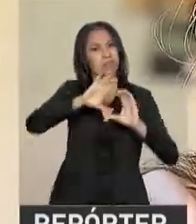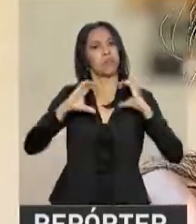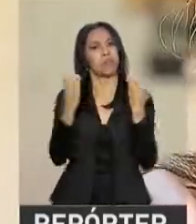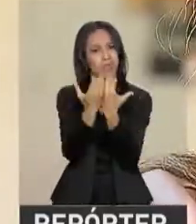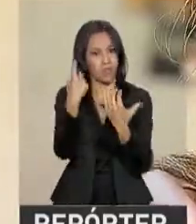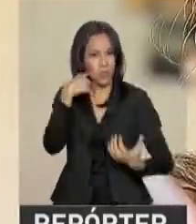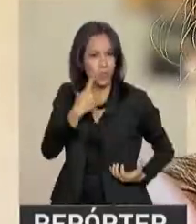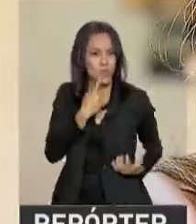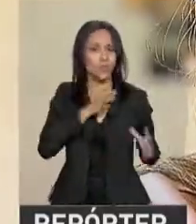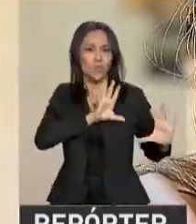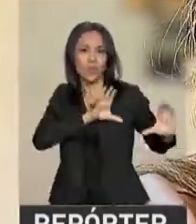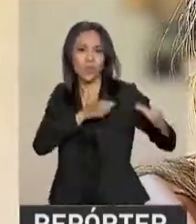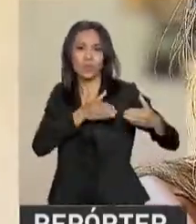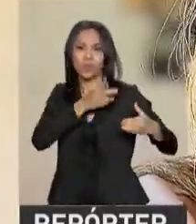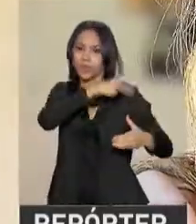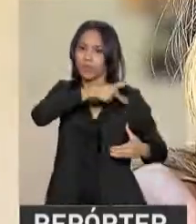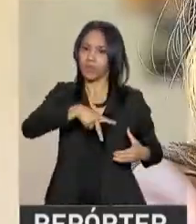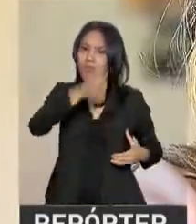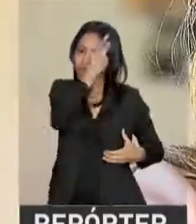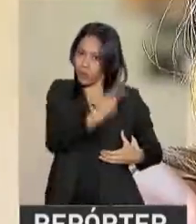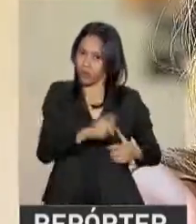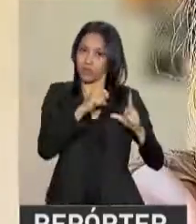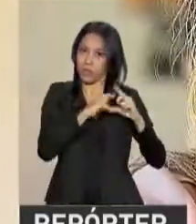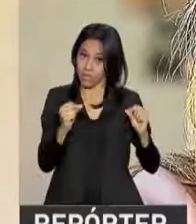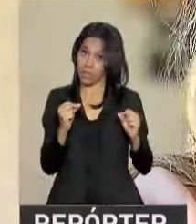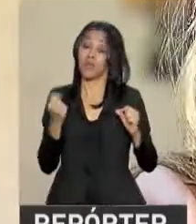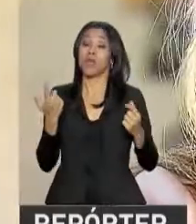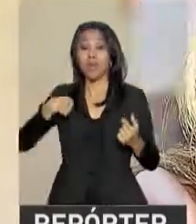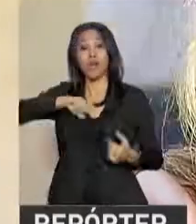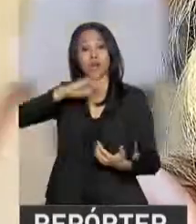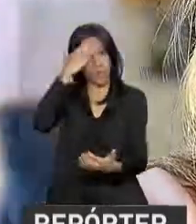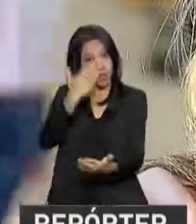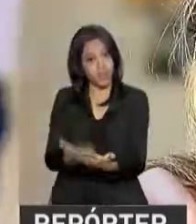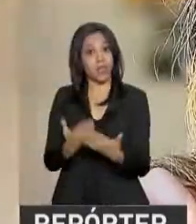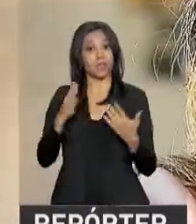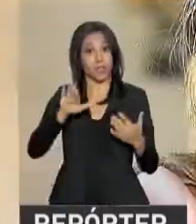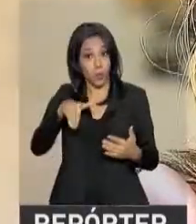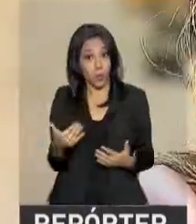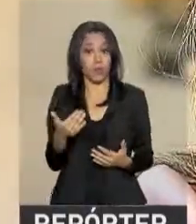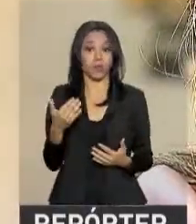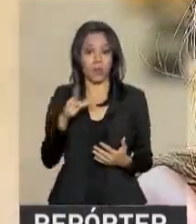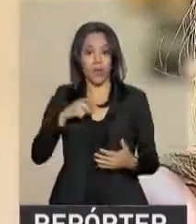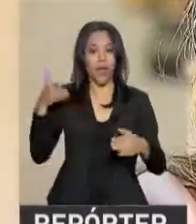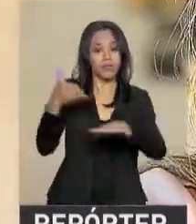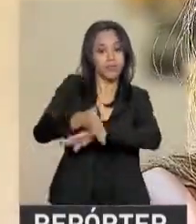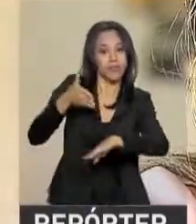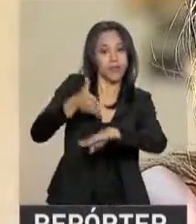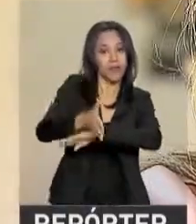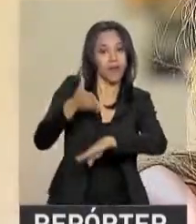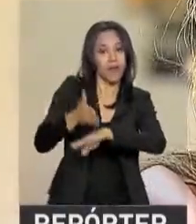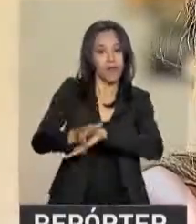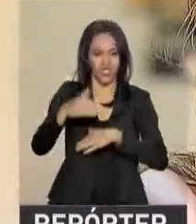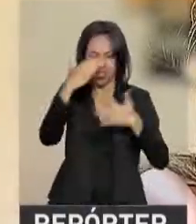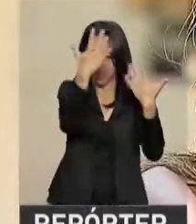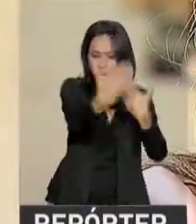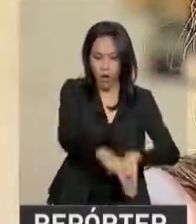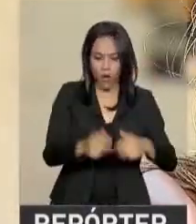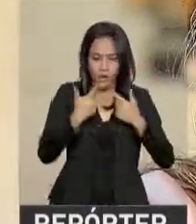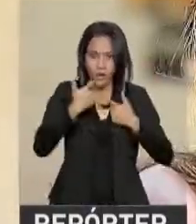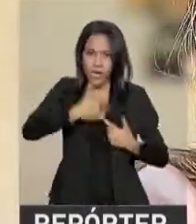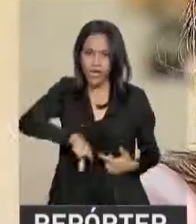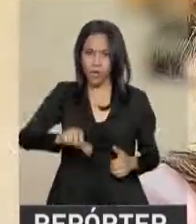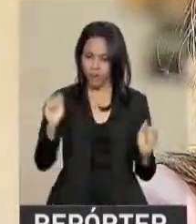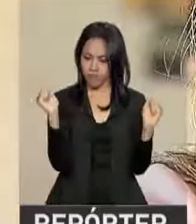todos os professores do Distrito Federal. Porque nós acreditamos que à medida que ele tem acessibilidade, provas na sua própria